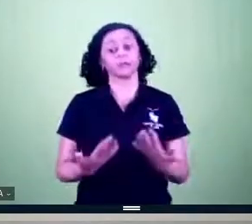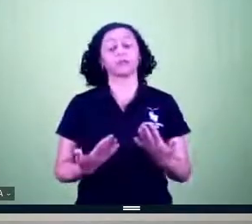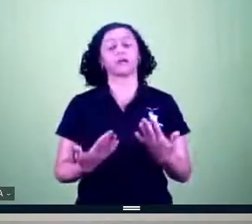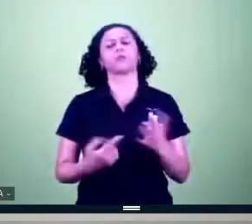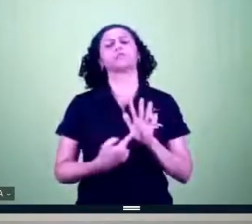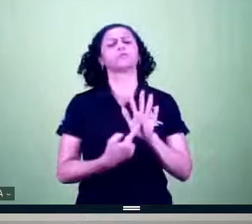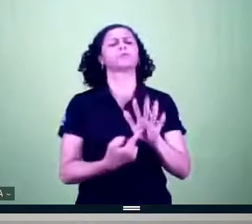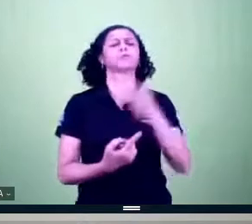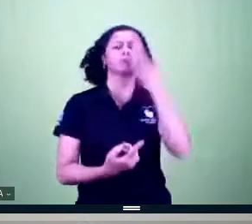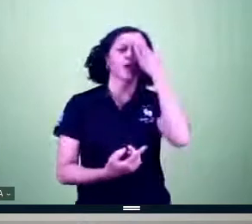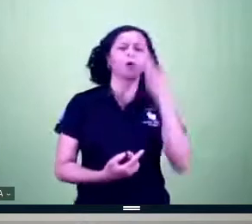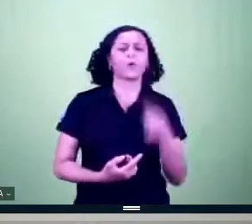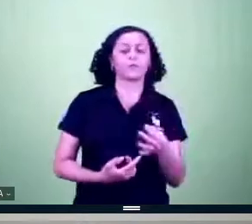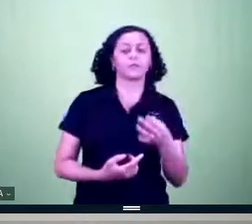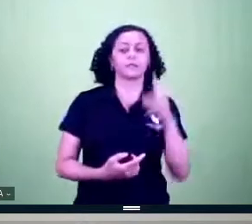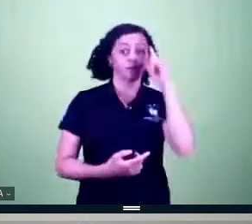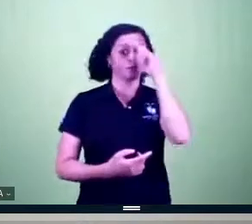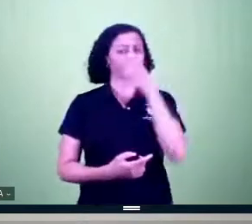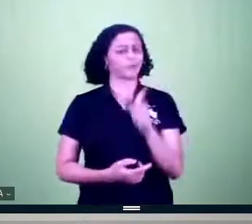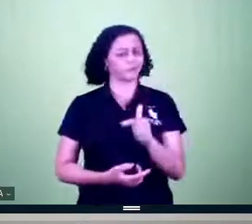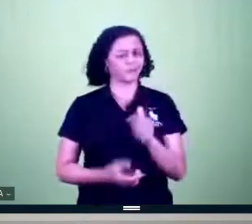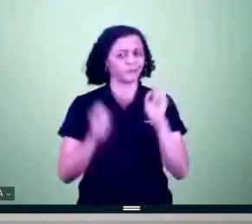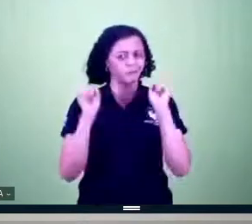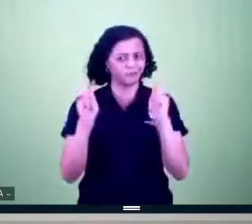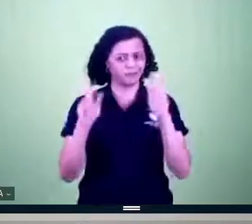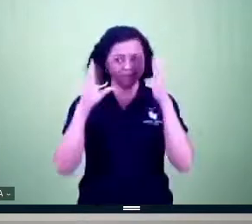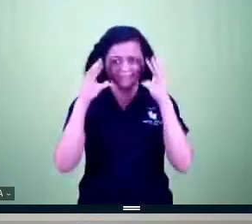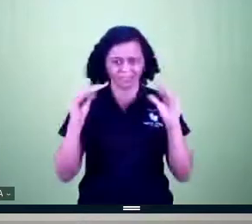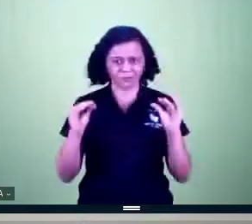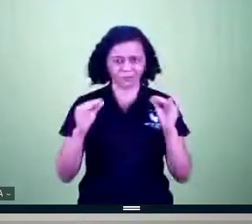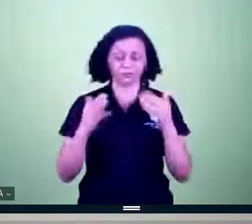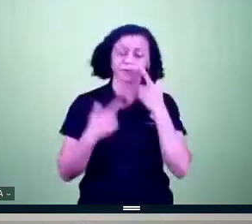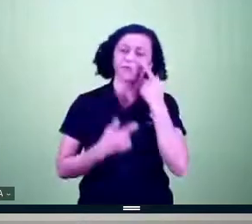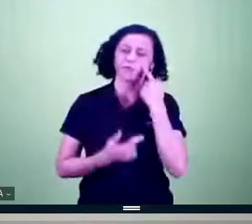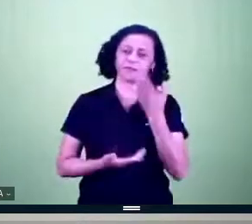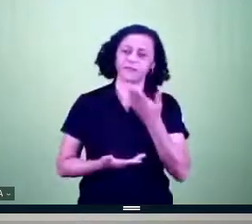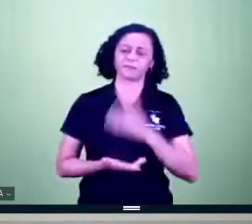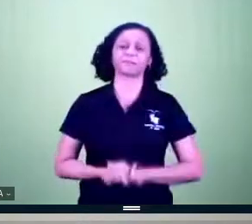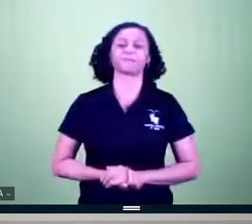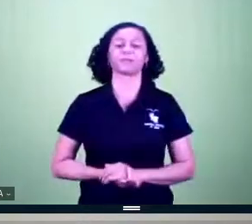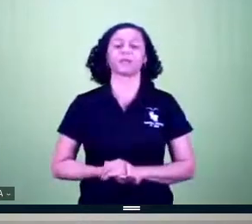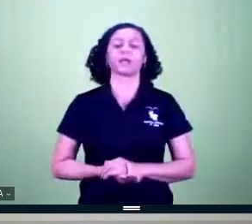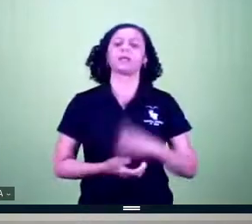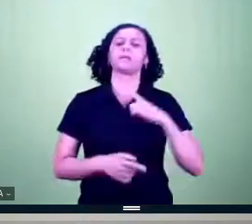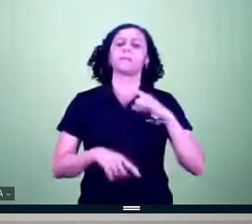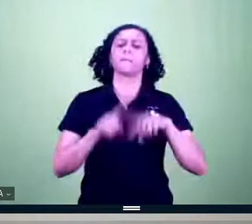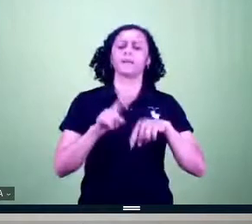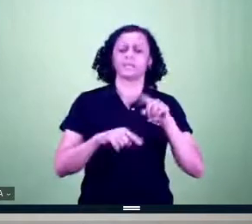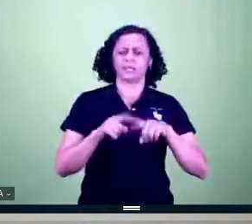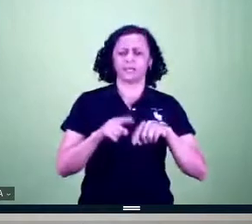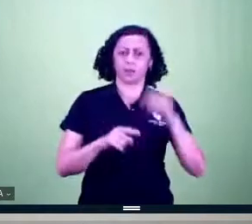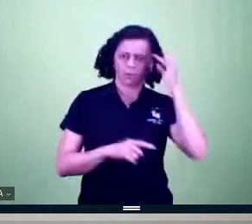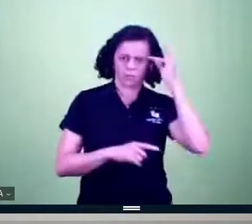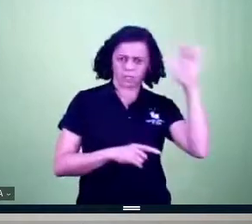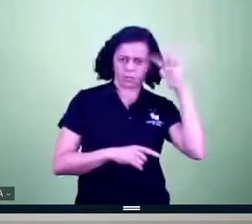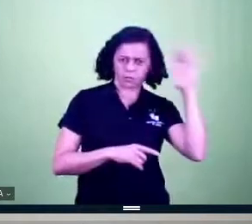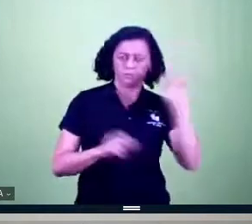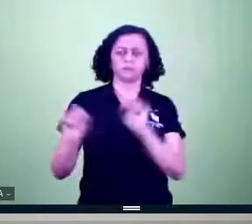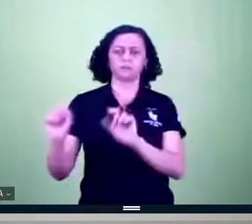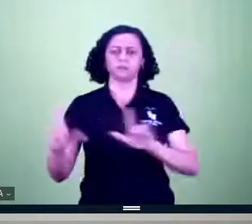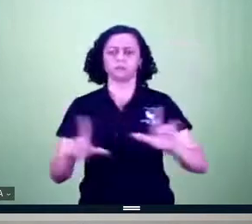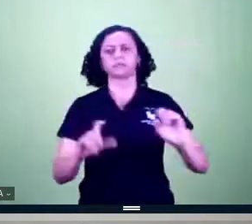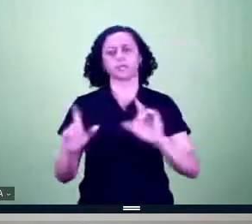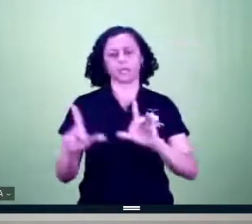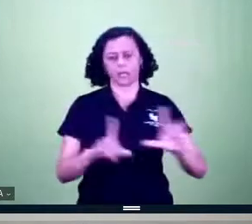gente entender que não há dificuldade nenhuma. Beleza? Tranquilo? Então vamos lá, pessoal. Olha só, eu disponibilizei o material, a teoria, né, os slides todos muito